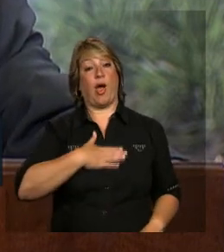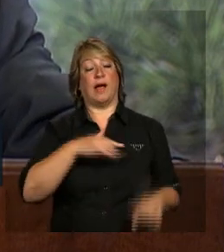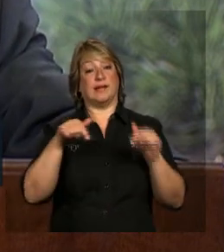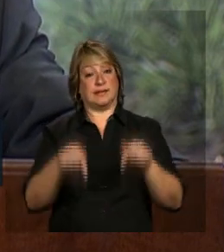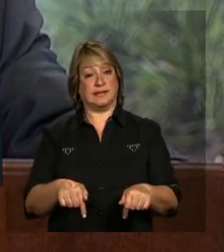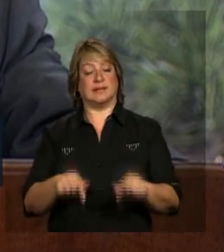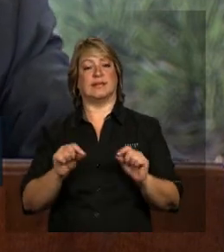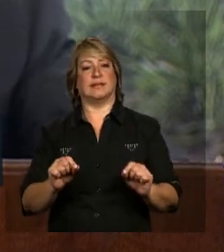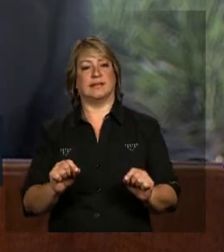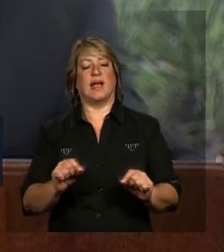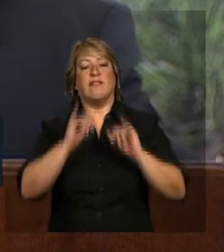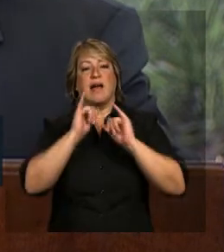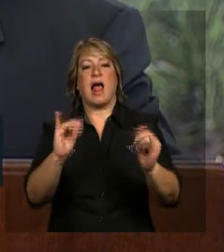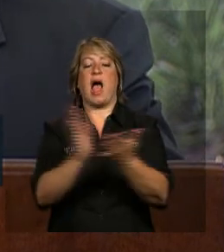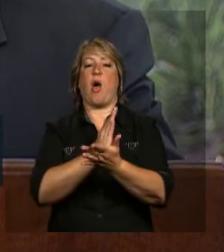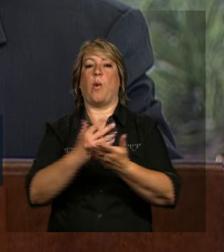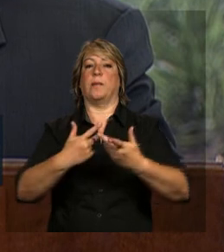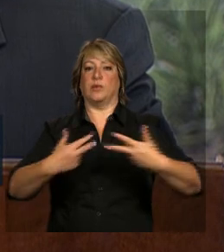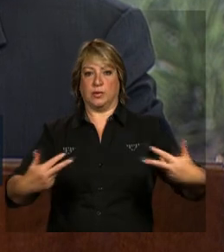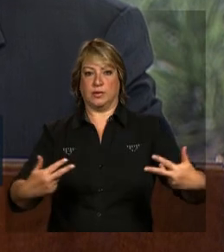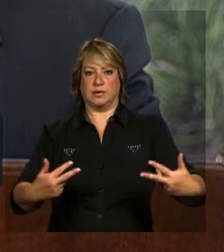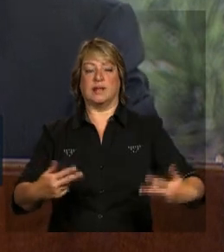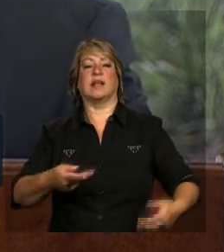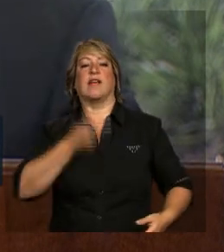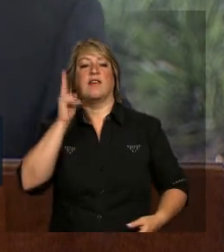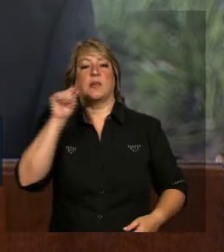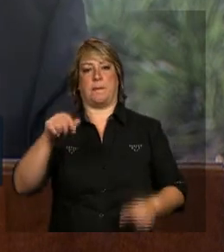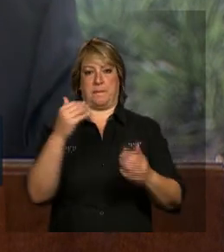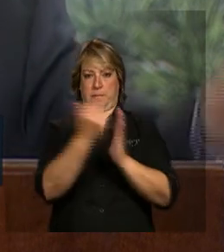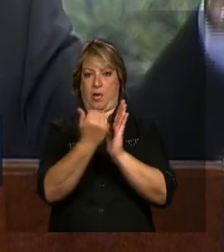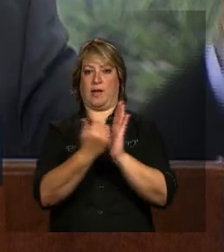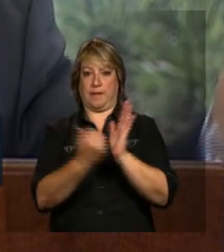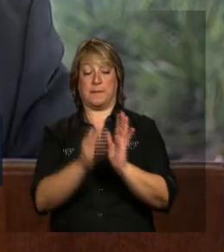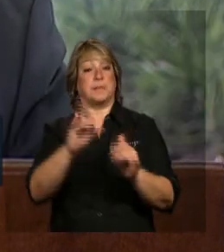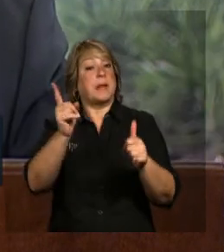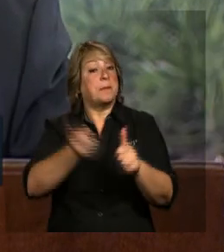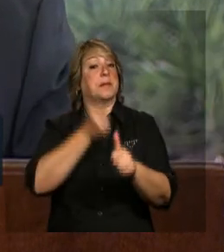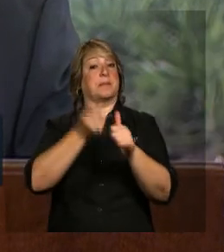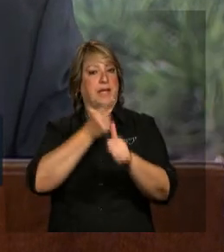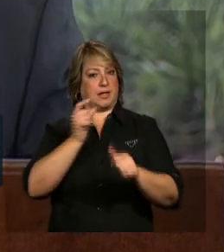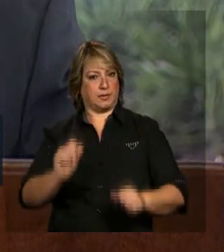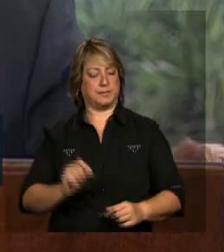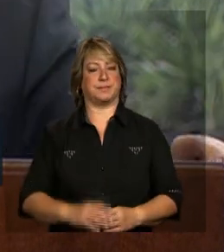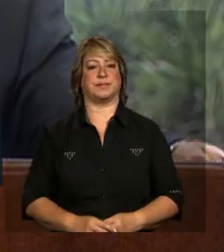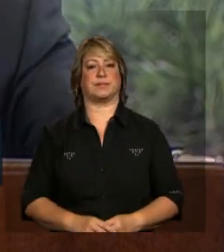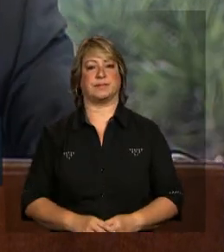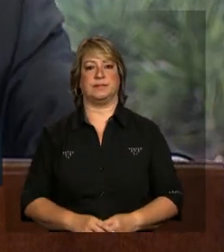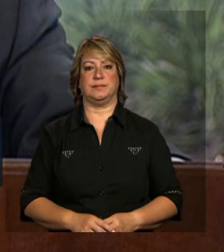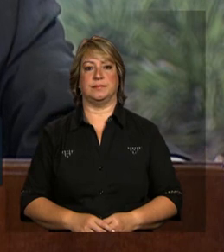aqui de se salientar alguns aspectos que caracterizam esse programa em primeiro lugar